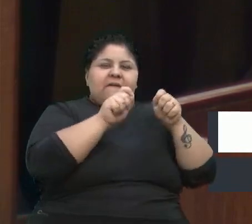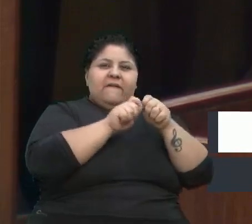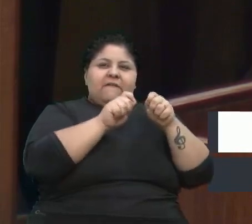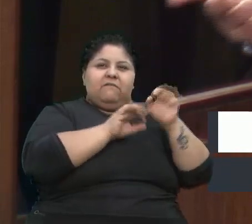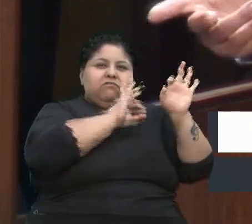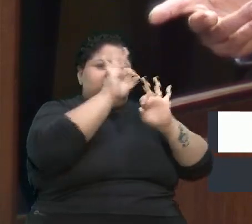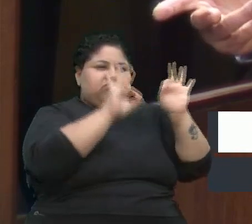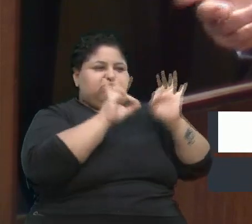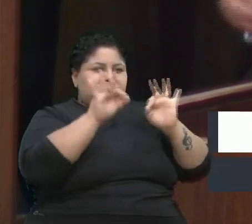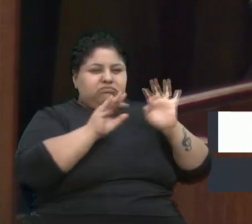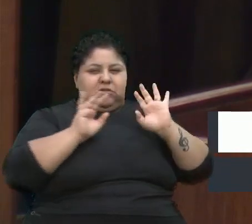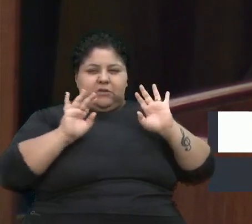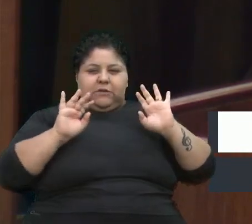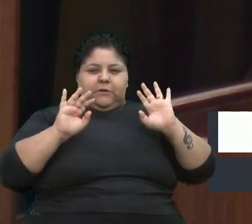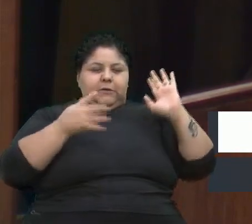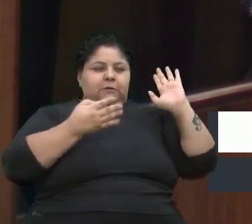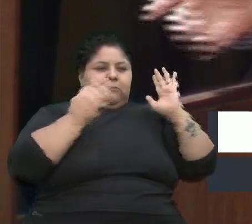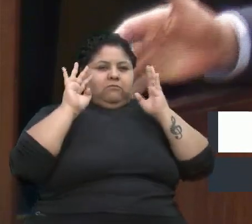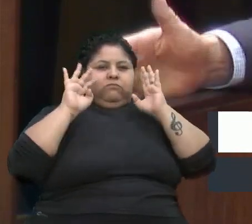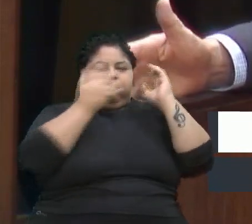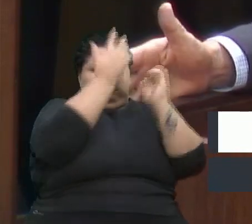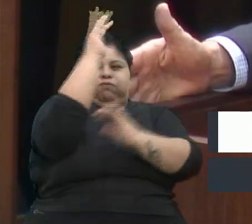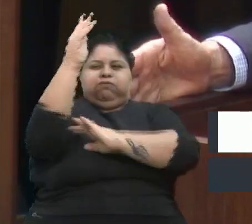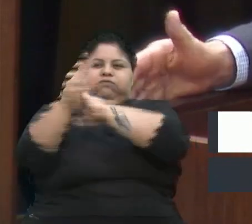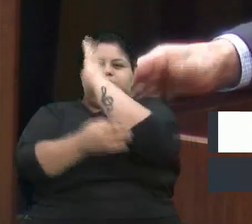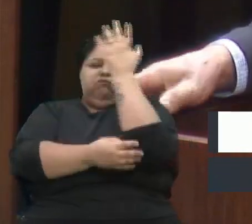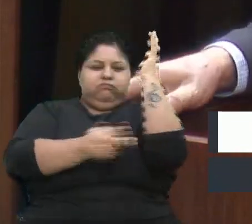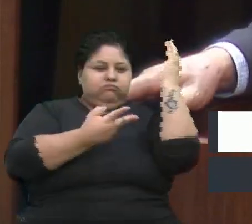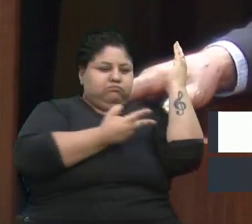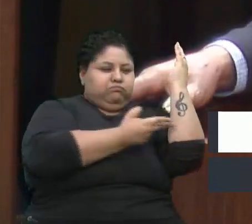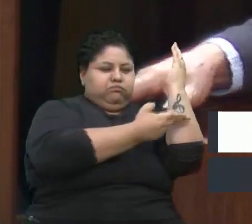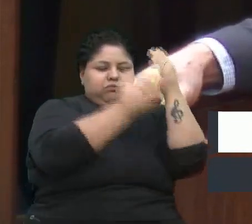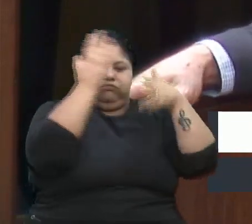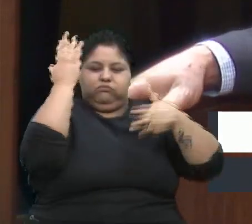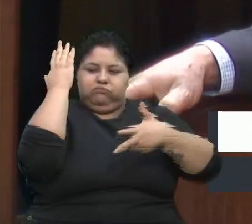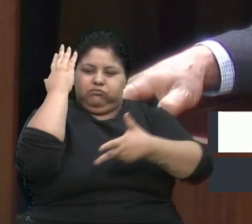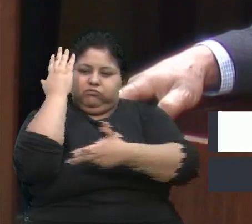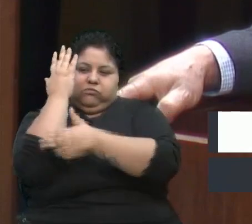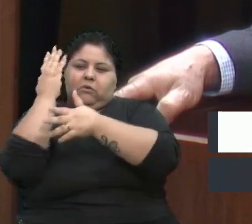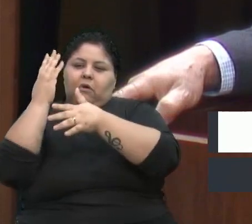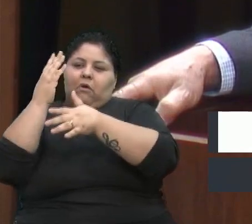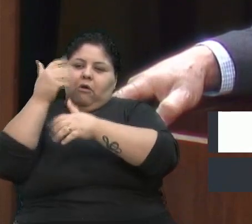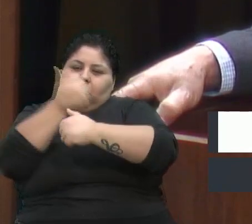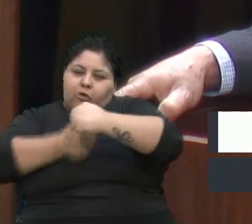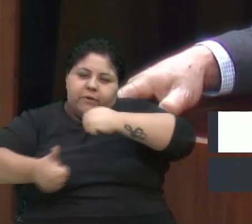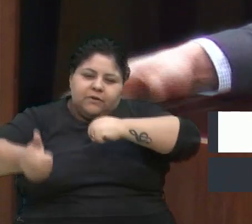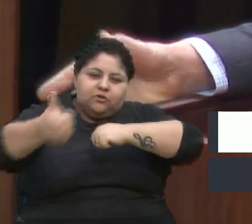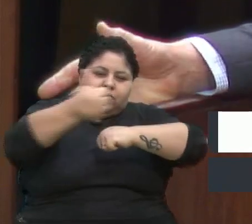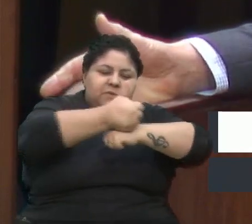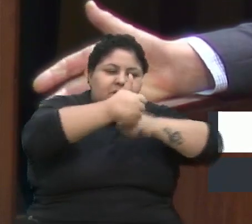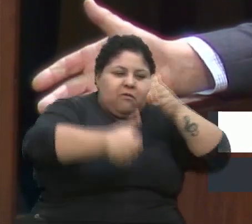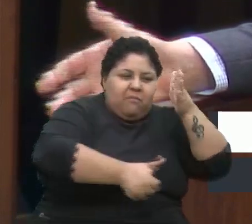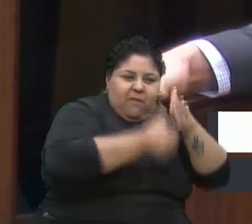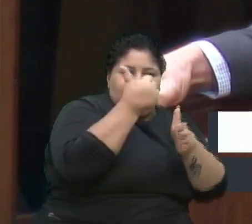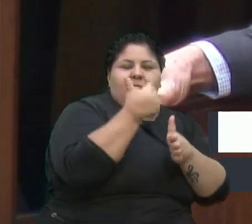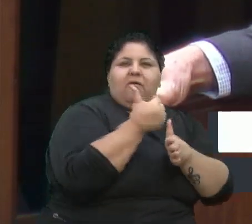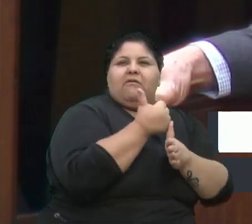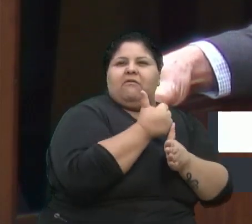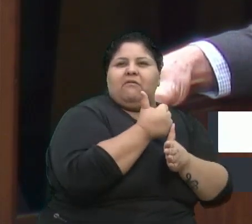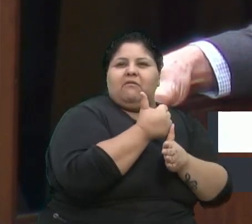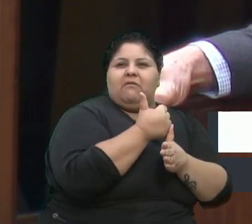tirar algumas árvores, para poder que bata o sol, para poder produzir um pouco melhor, é crime. Eu não